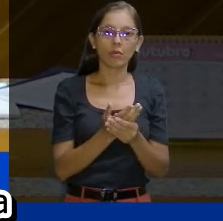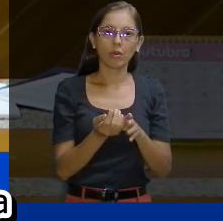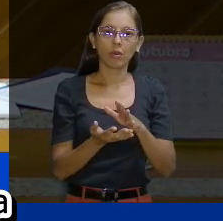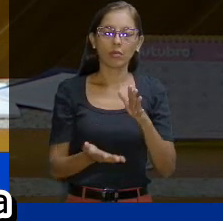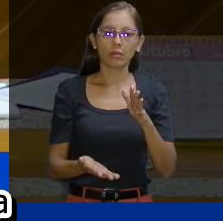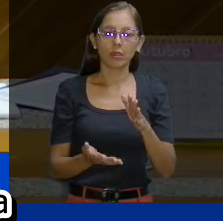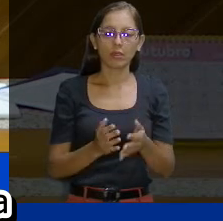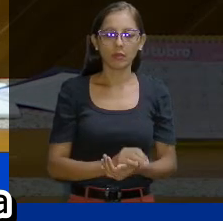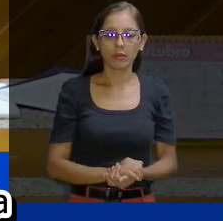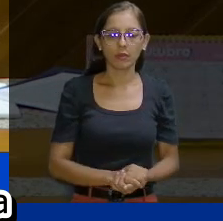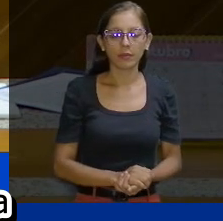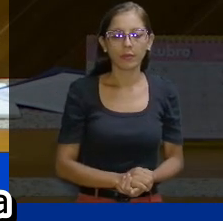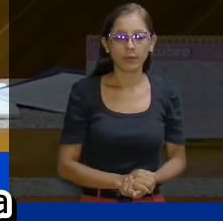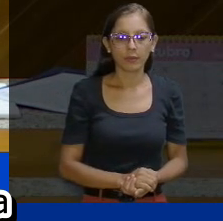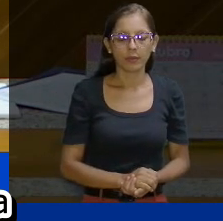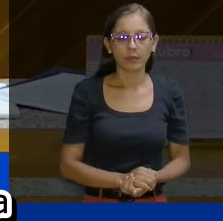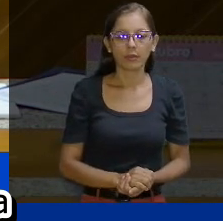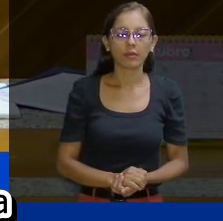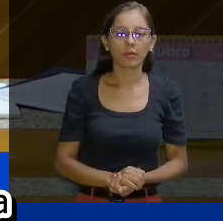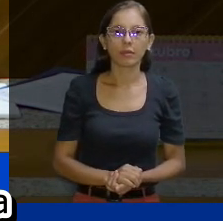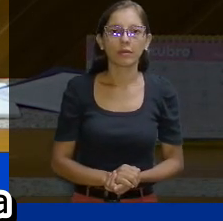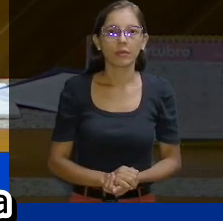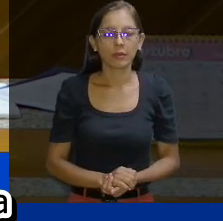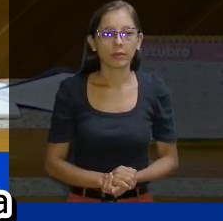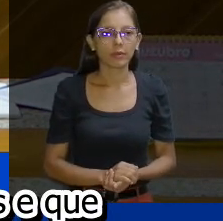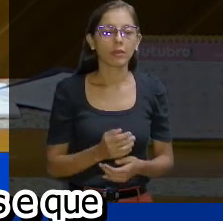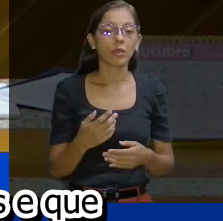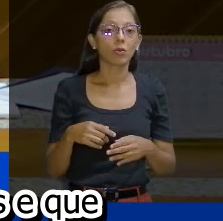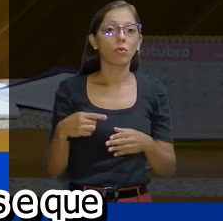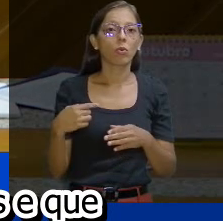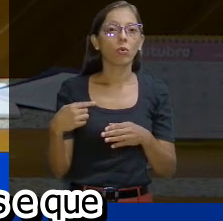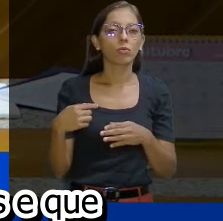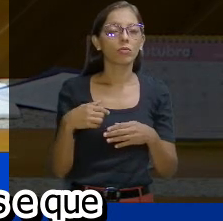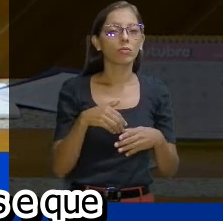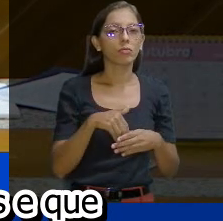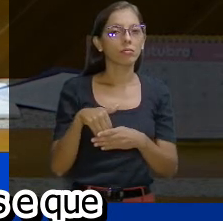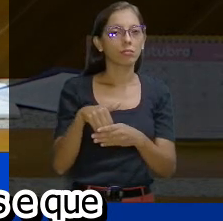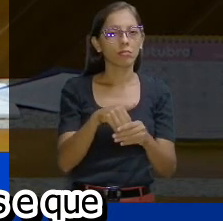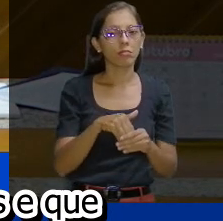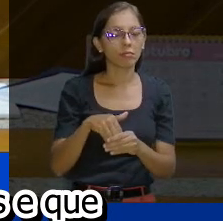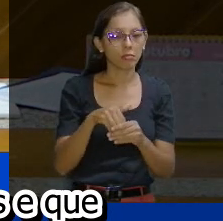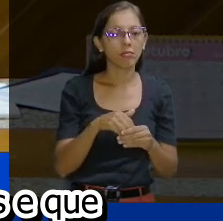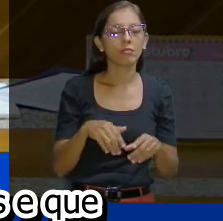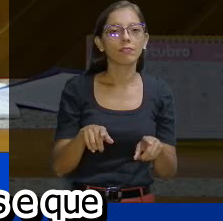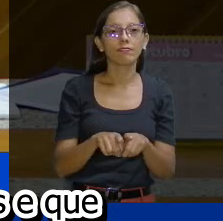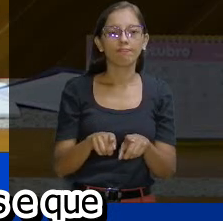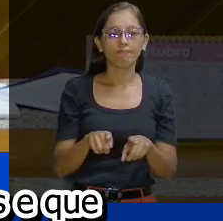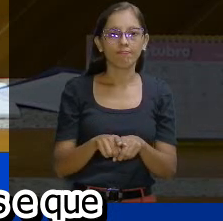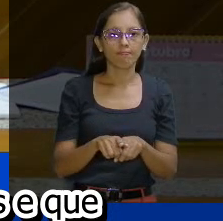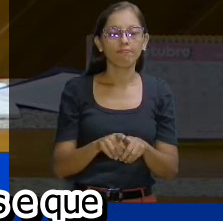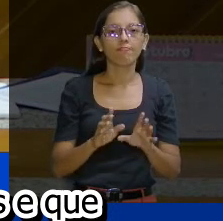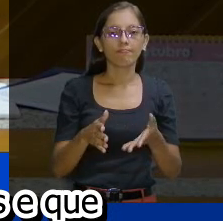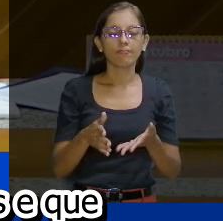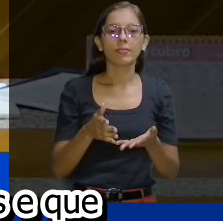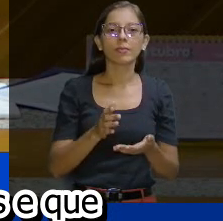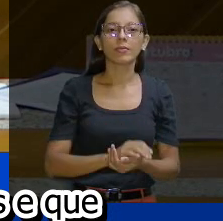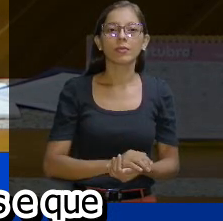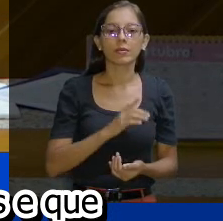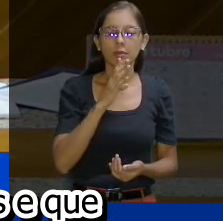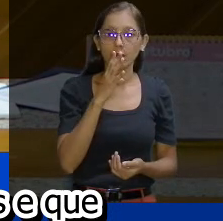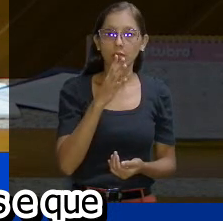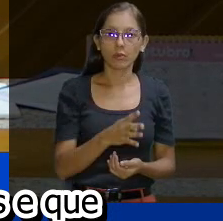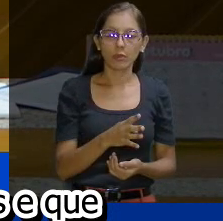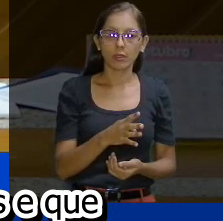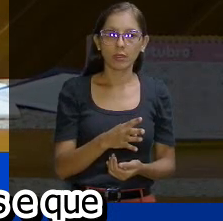a existência de contradição no acórdão, afirmando que as renúncias ocorreram em momentos distintos e que o partido não